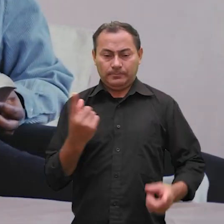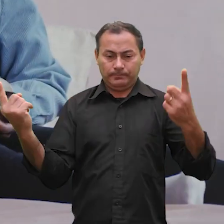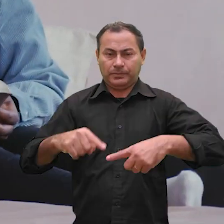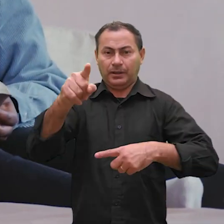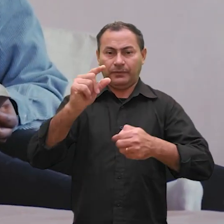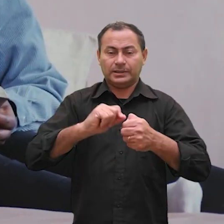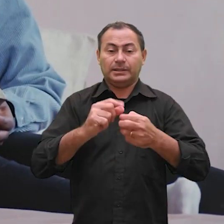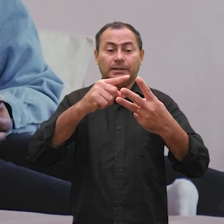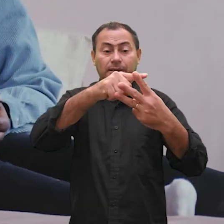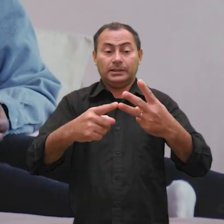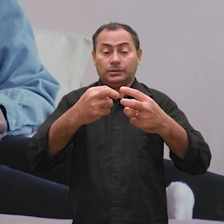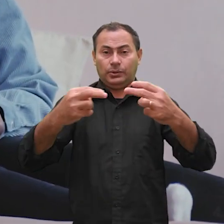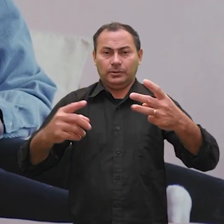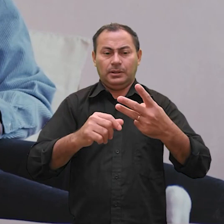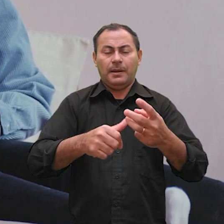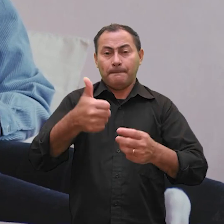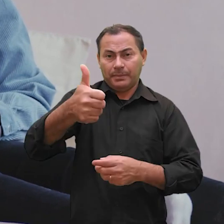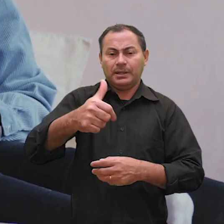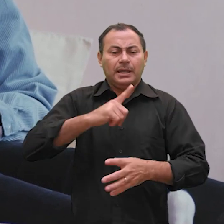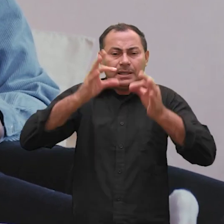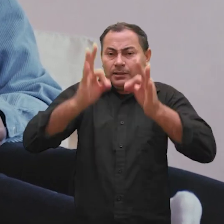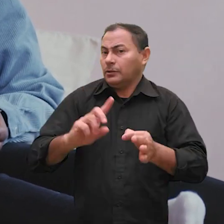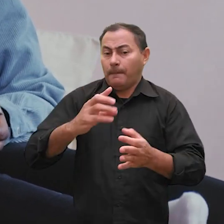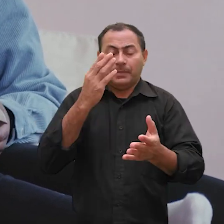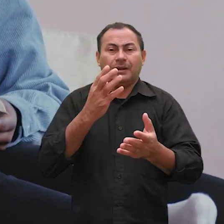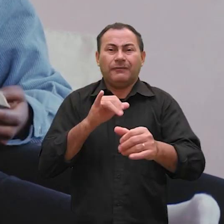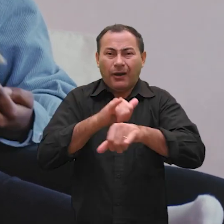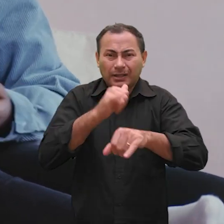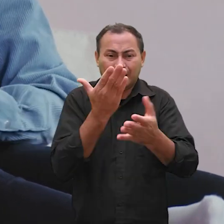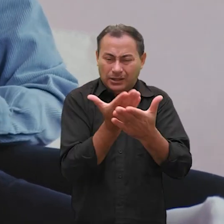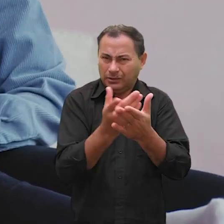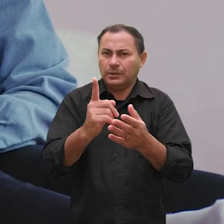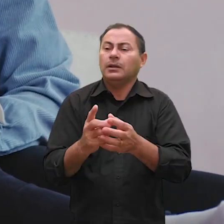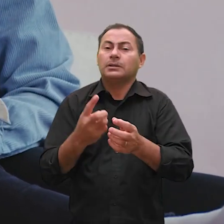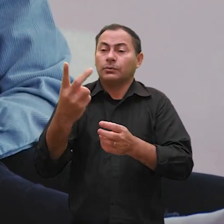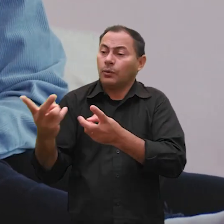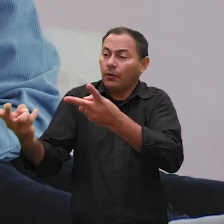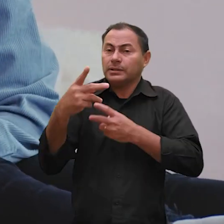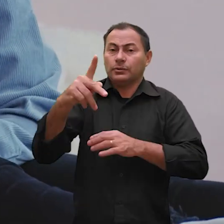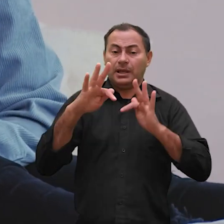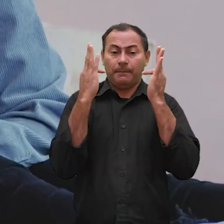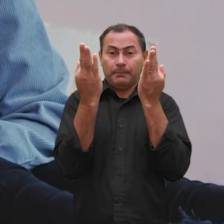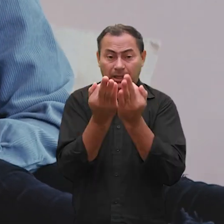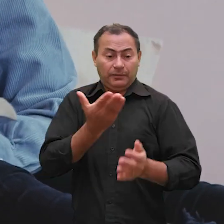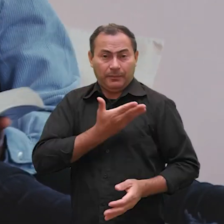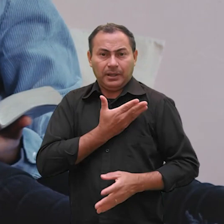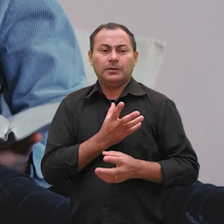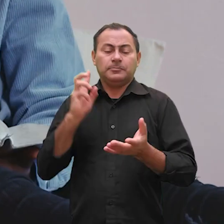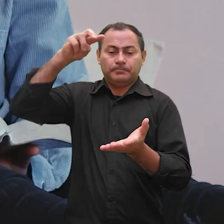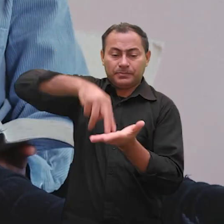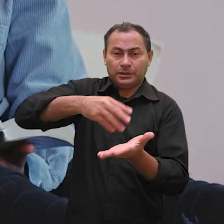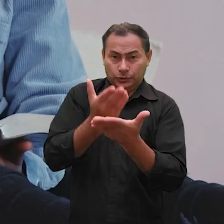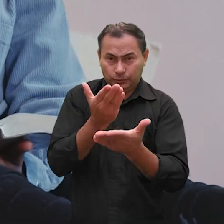de desafiá-lo a fazer 3 coisas. Primeiro, tenha certeza de não perder nossas aulas. A segunda coisa é convidar seus amigos e sua família para